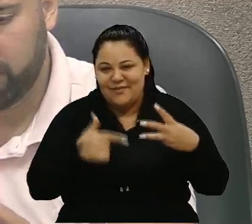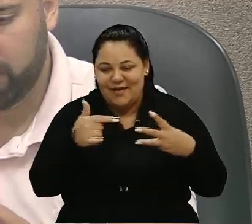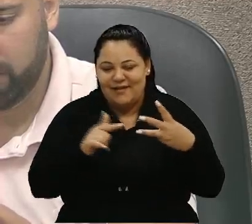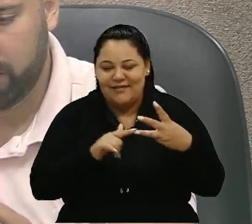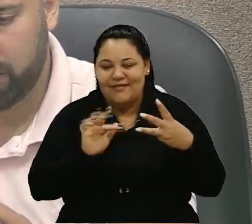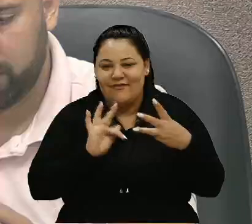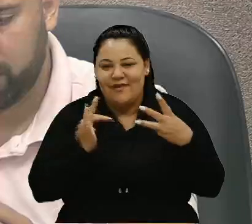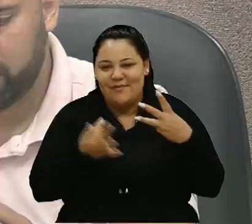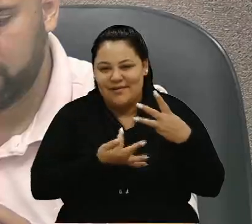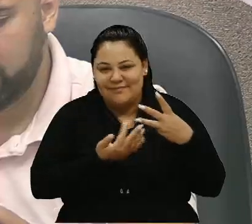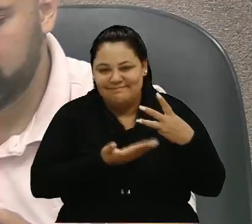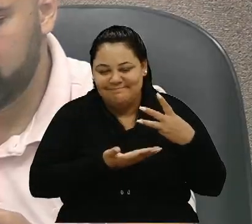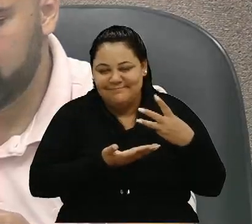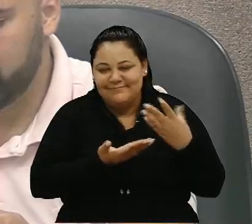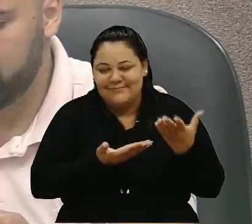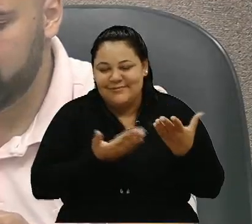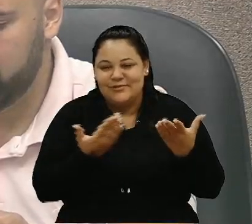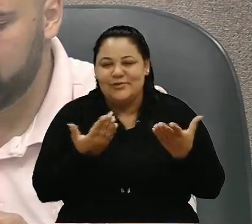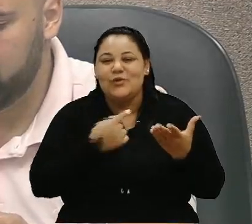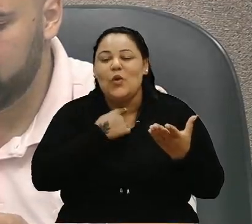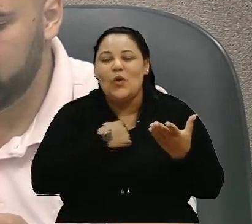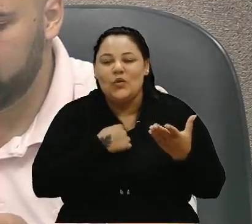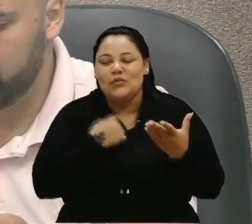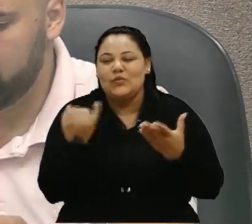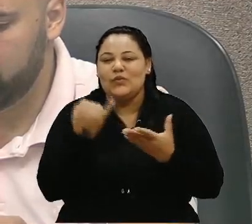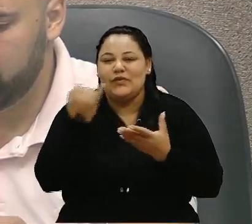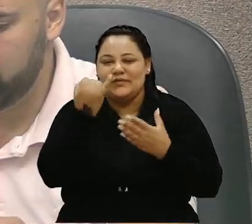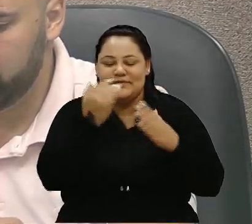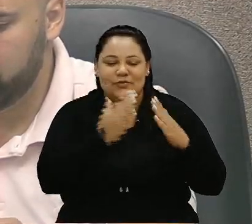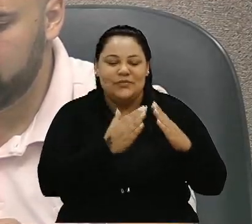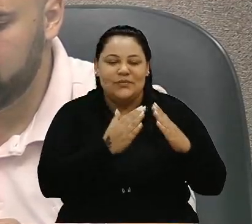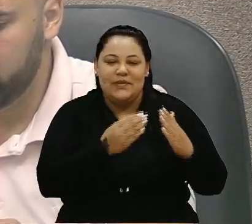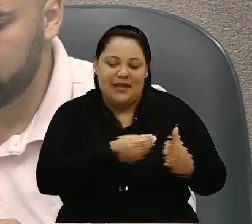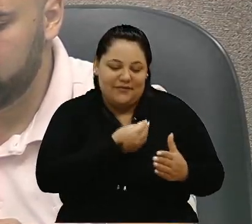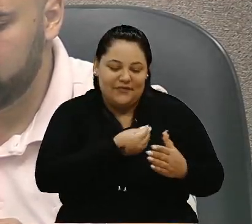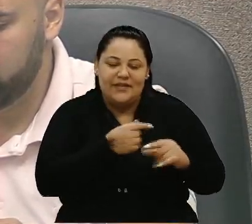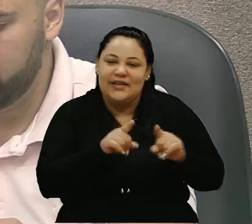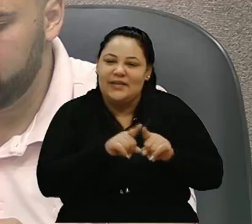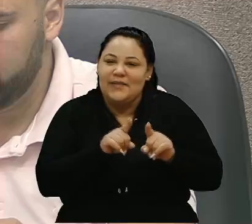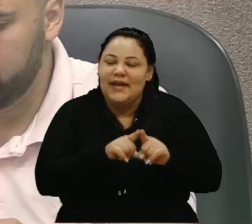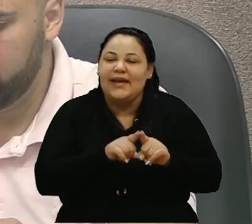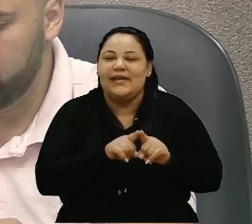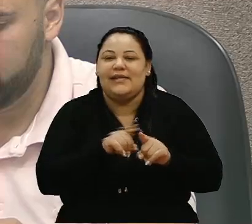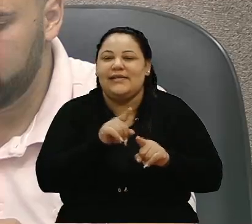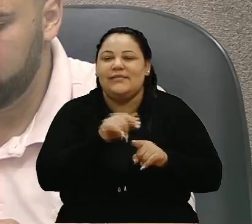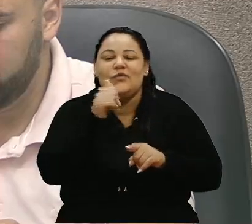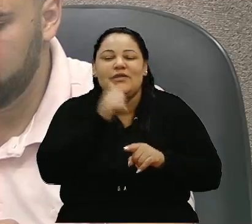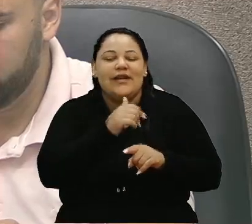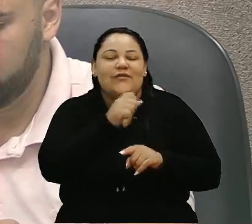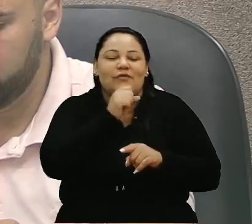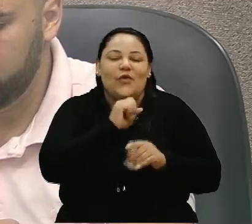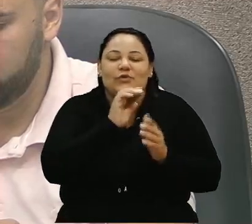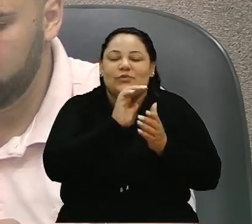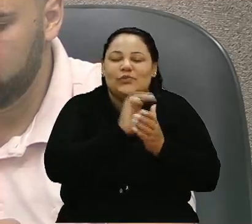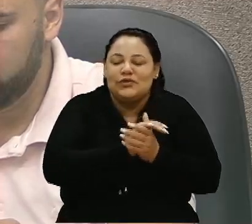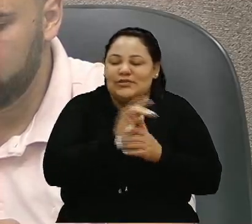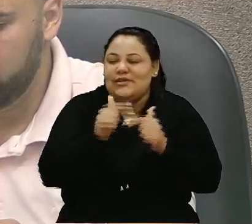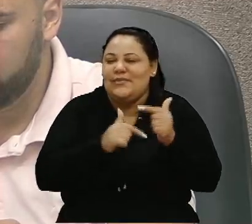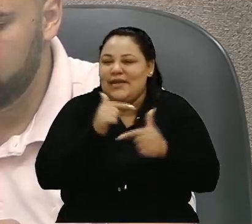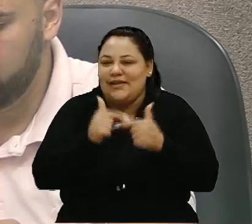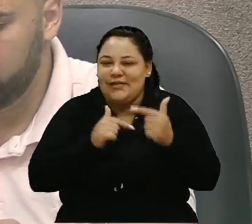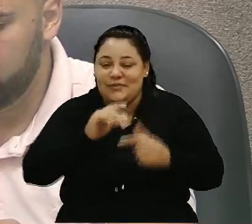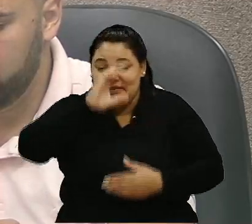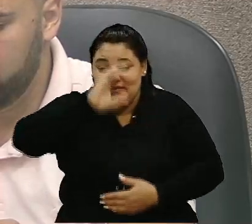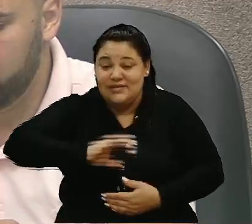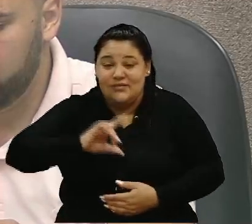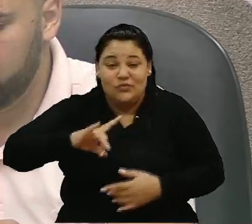família. Sua dedicação e gosto pela vida terrena foram exemplares. Mulher, mãe, esposa, avó, trabalhadora, uma cidadã que orgulhou muito